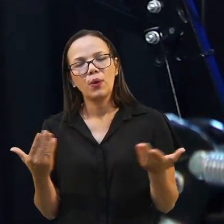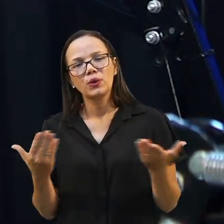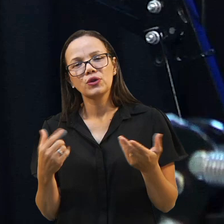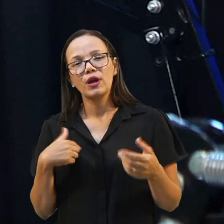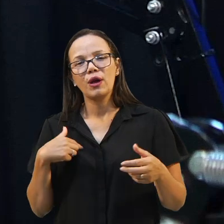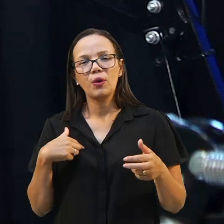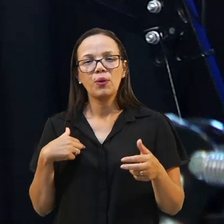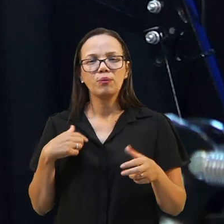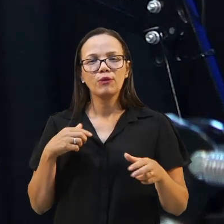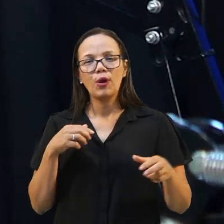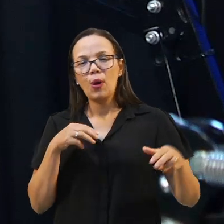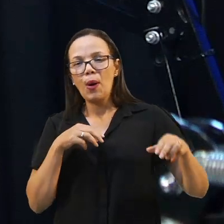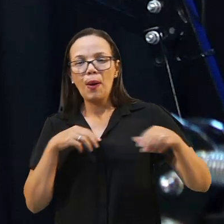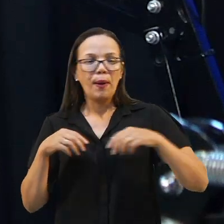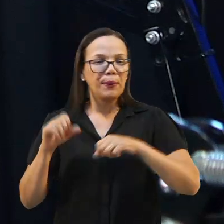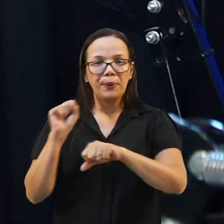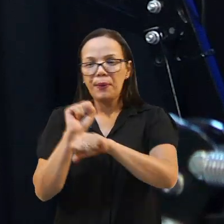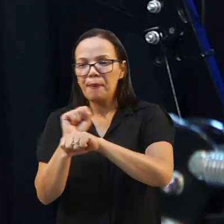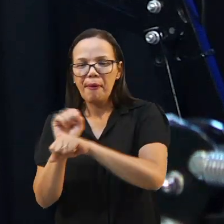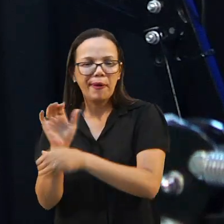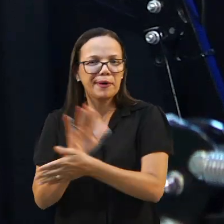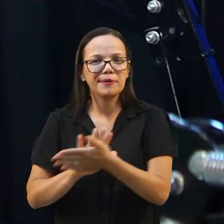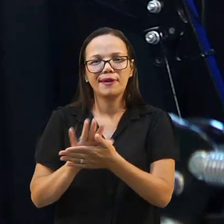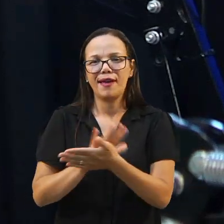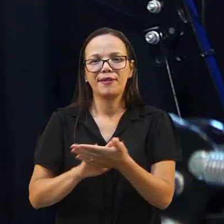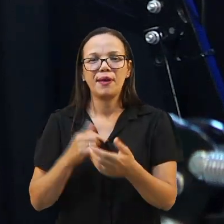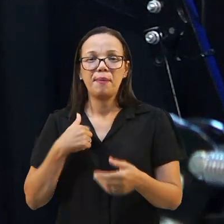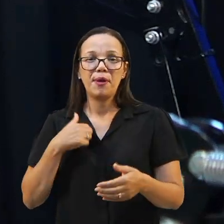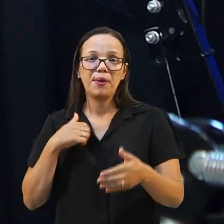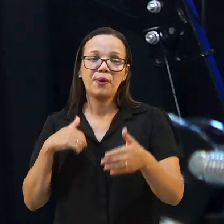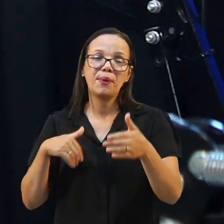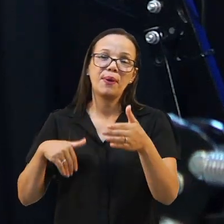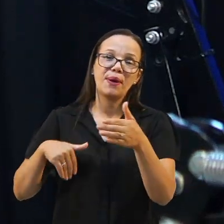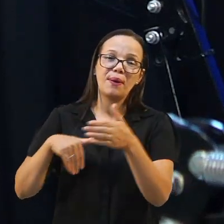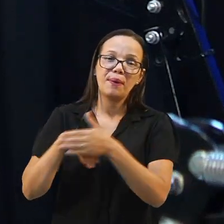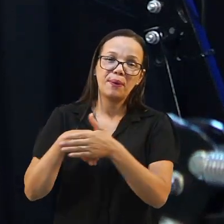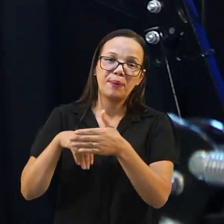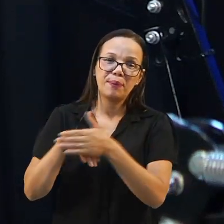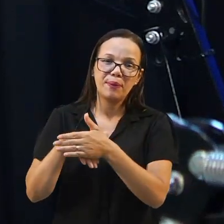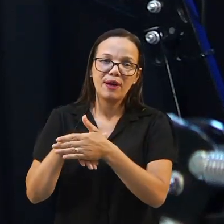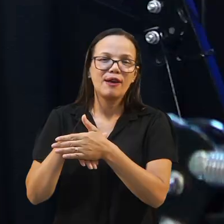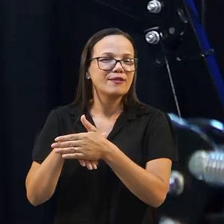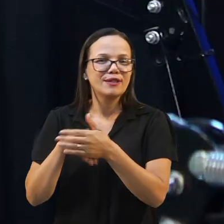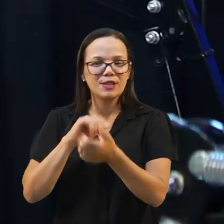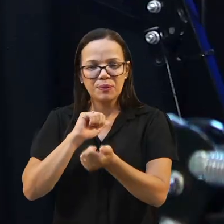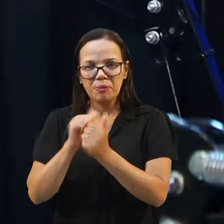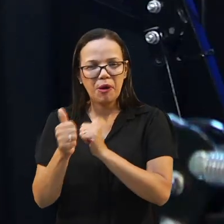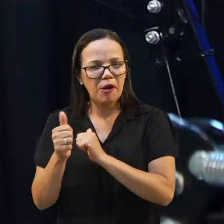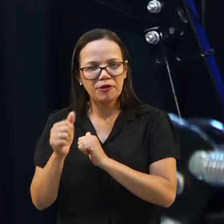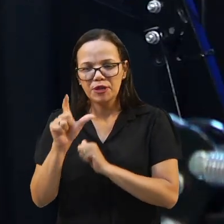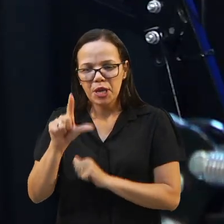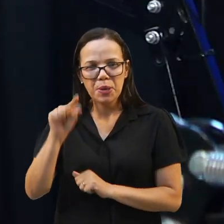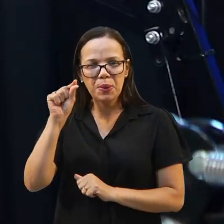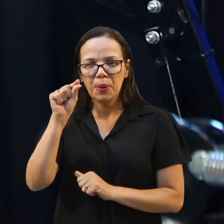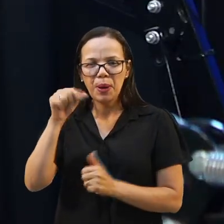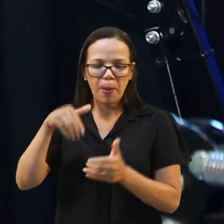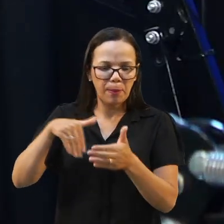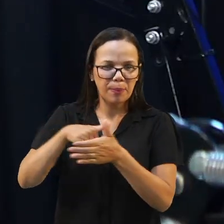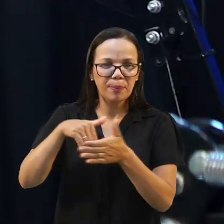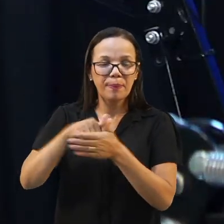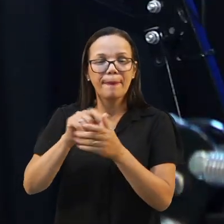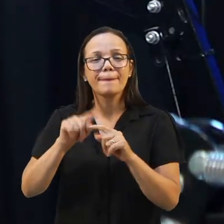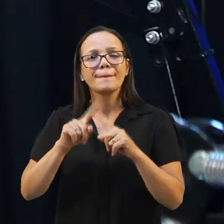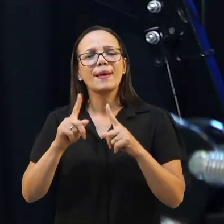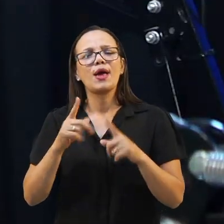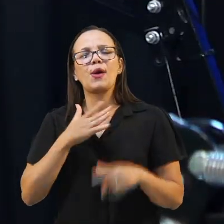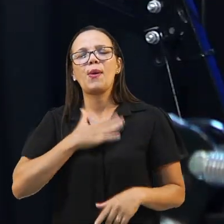movimento muito, né? E meu esporte preferido sempre foi o futebol, né? Mas eu gosto de todos